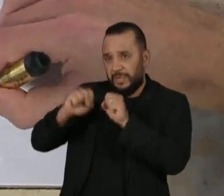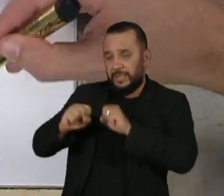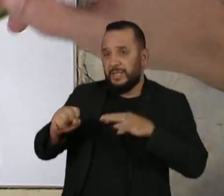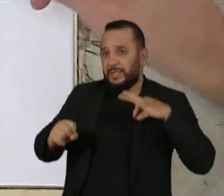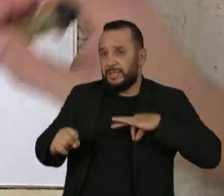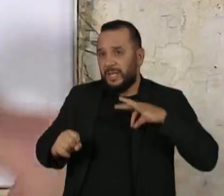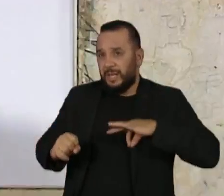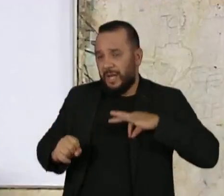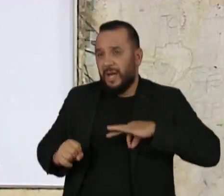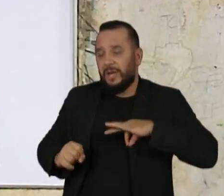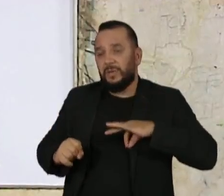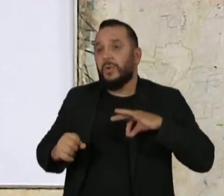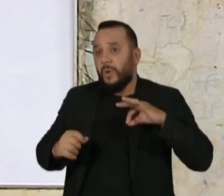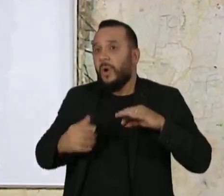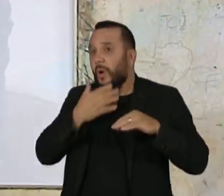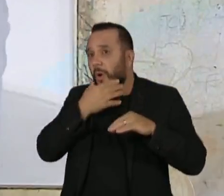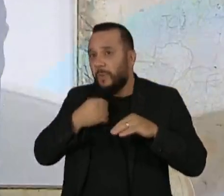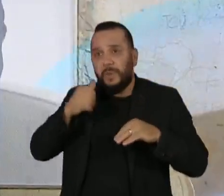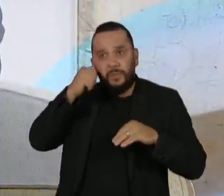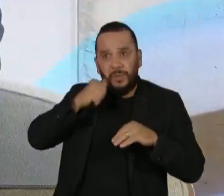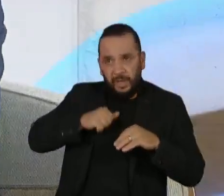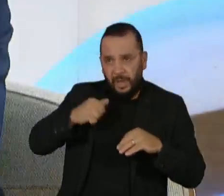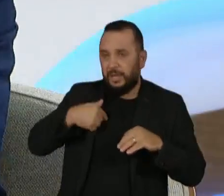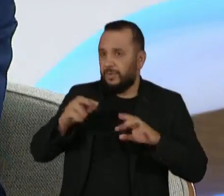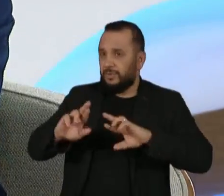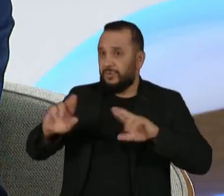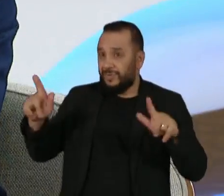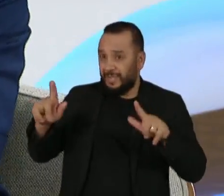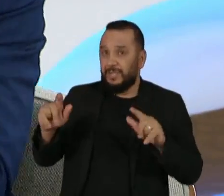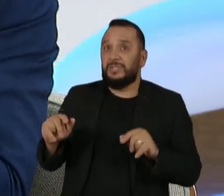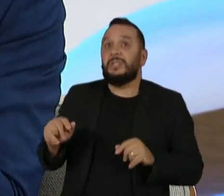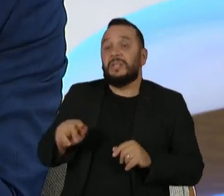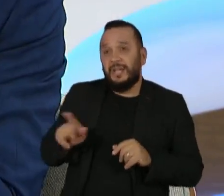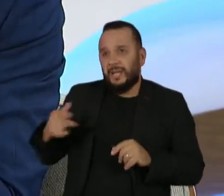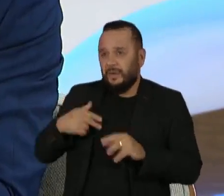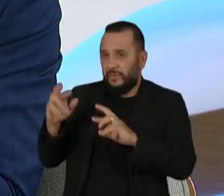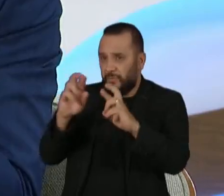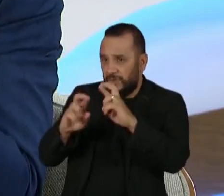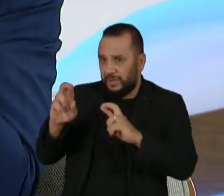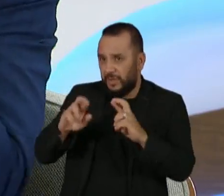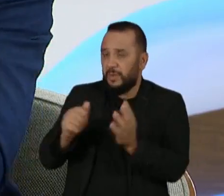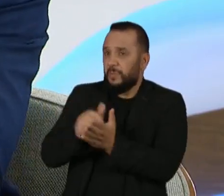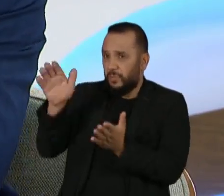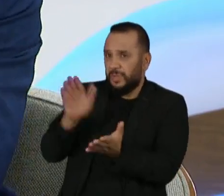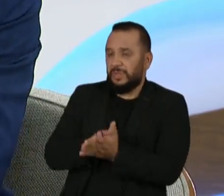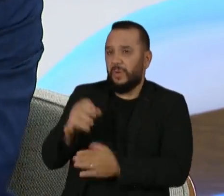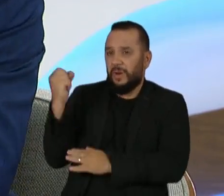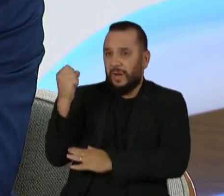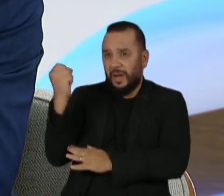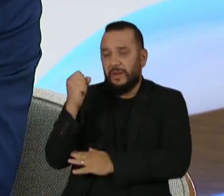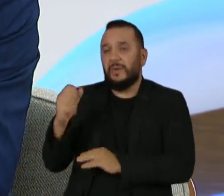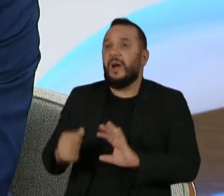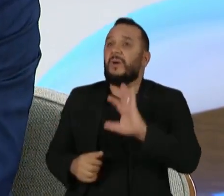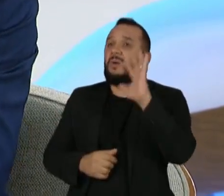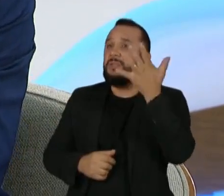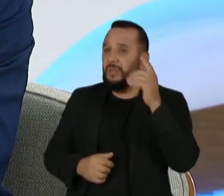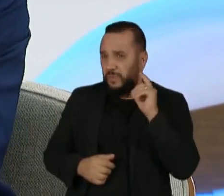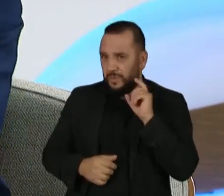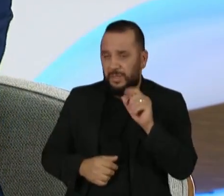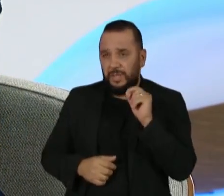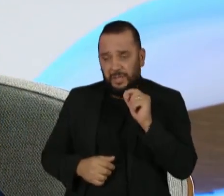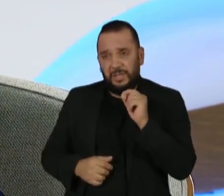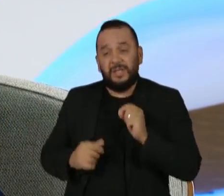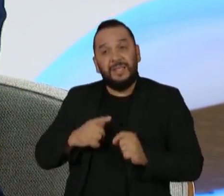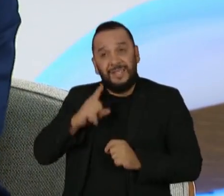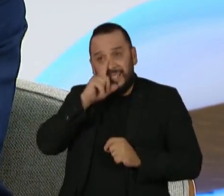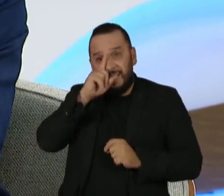prática, ele trazia uma possibilidade de fiscalização e punições gravosas. O efeito disso é gerar um grande